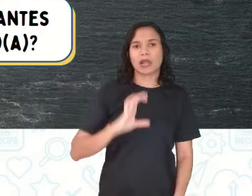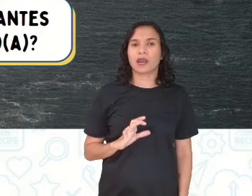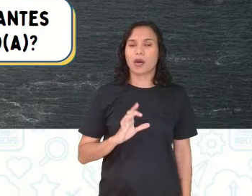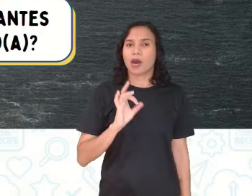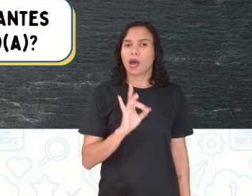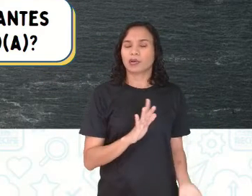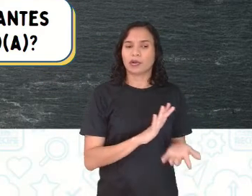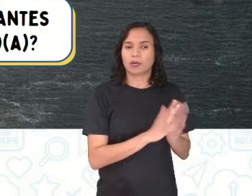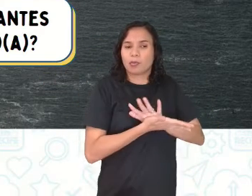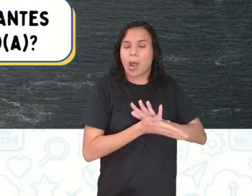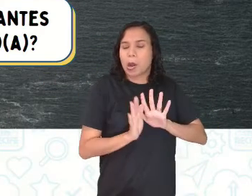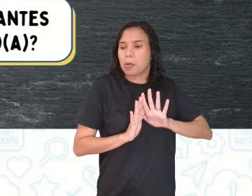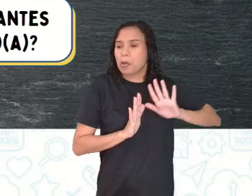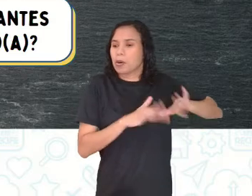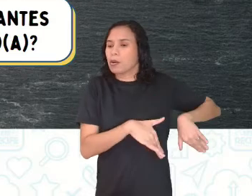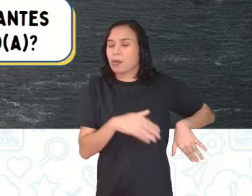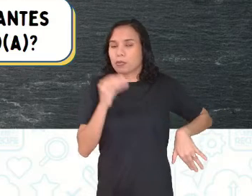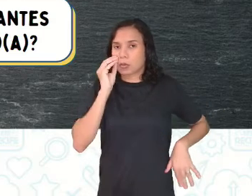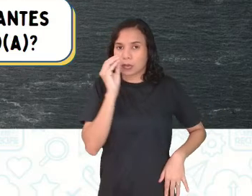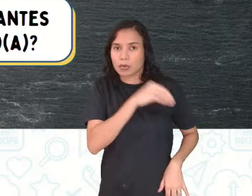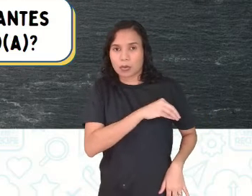na condição de cidadão e